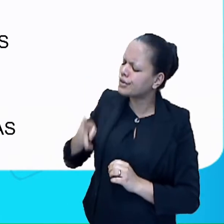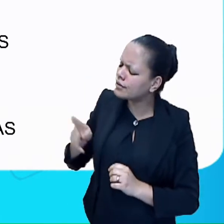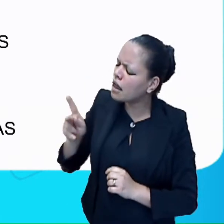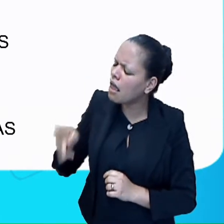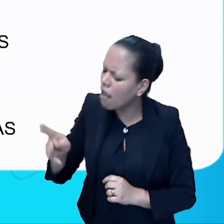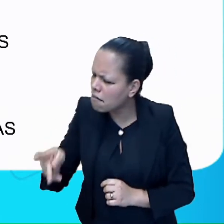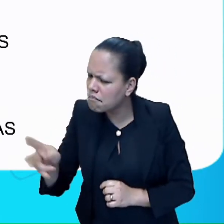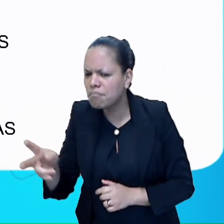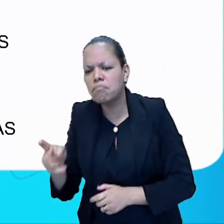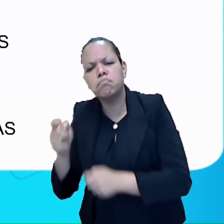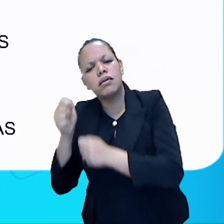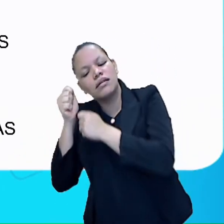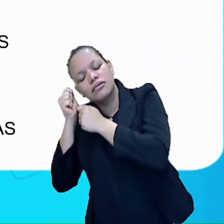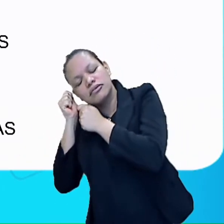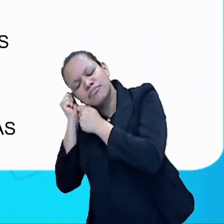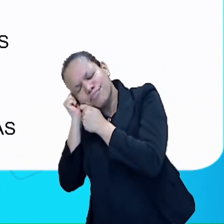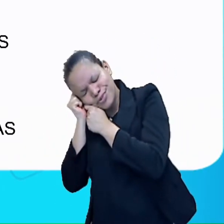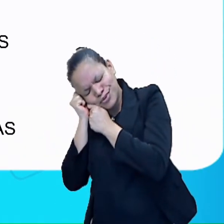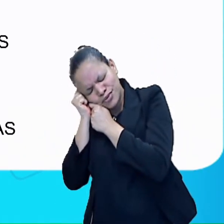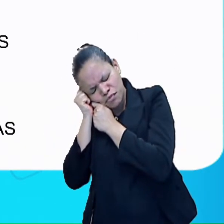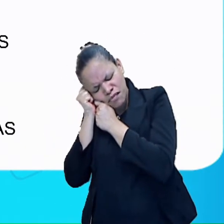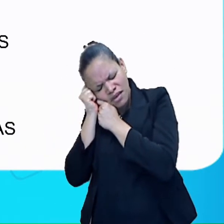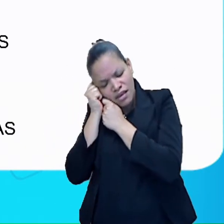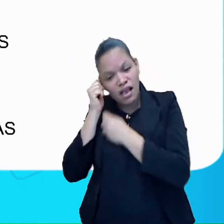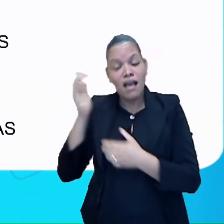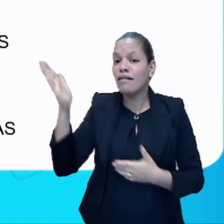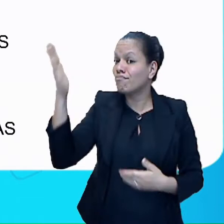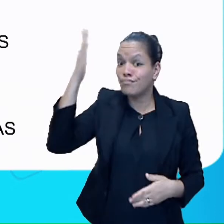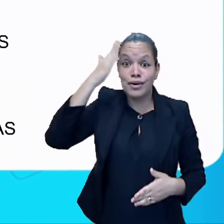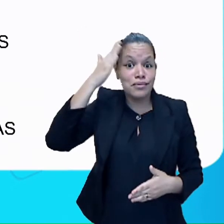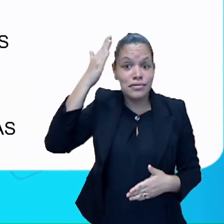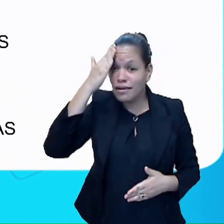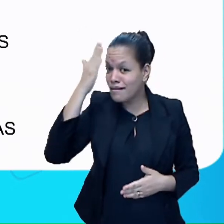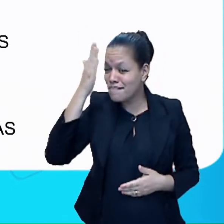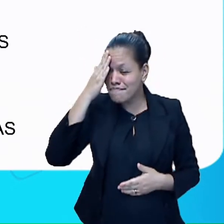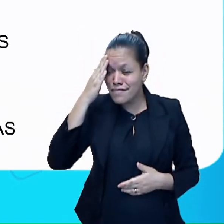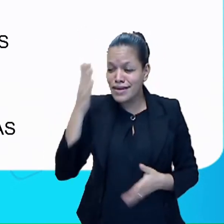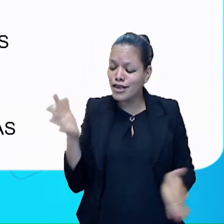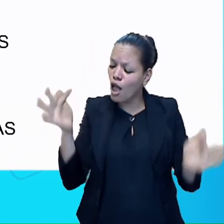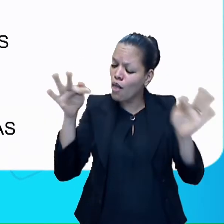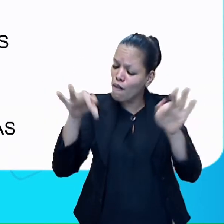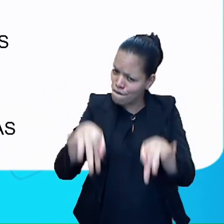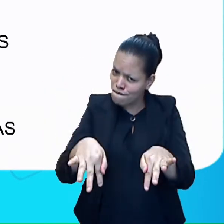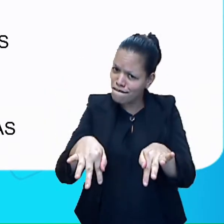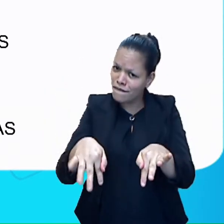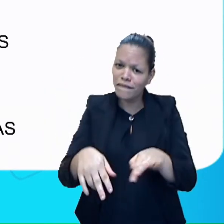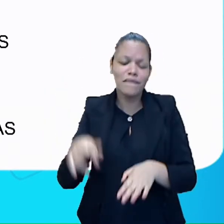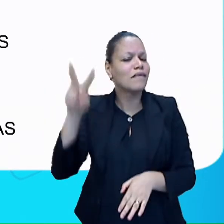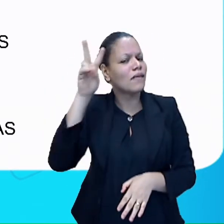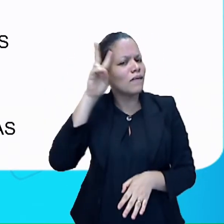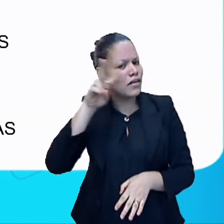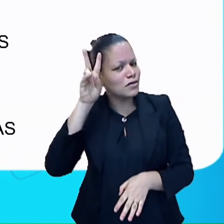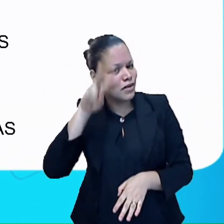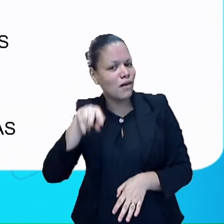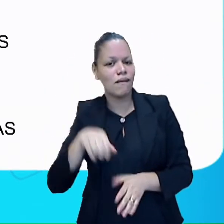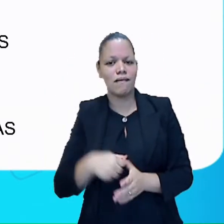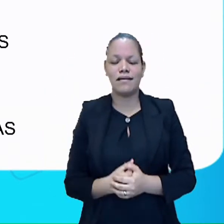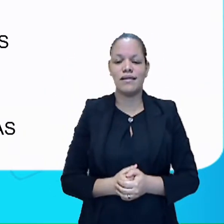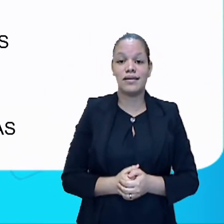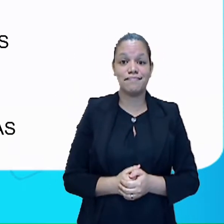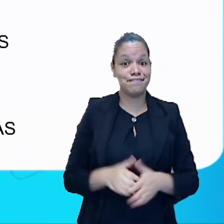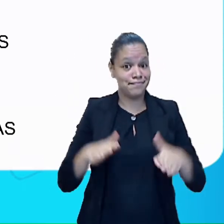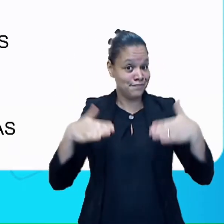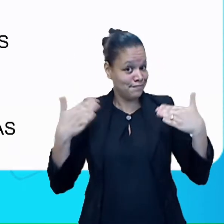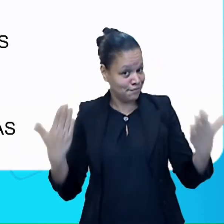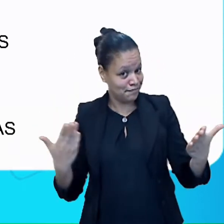na metade e fico sem saber dos fins. Então, ele dormia antes de saber. Então, a